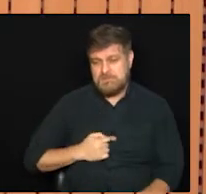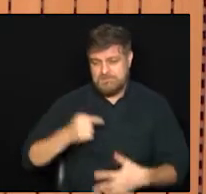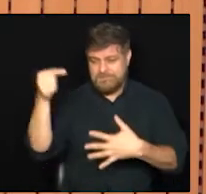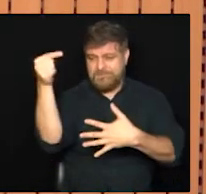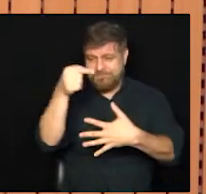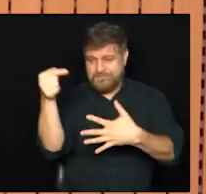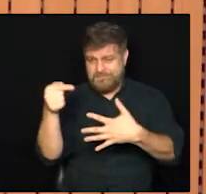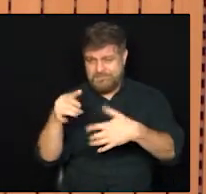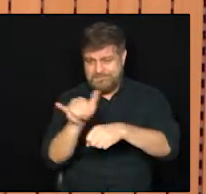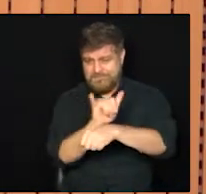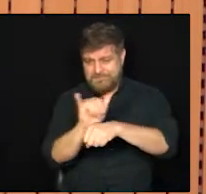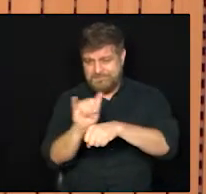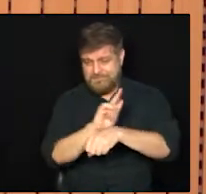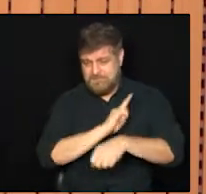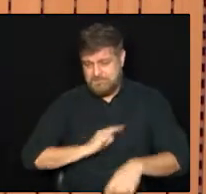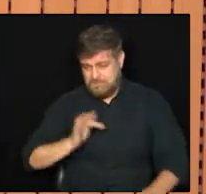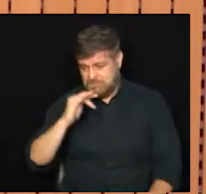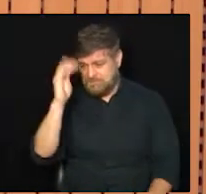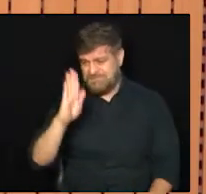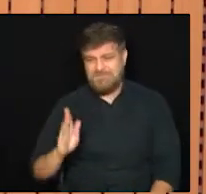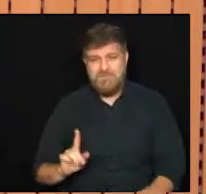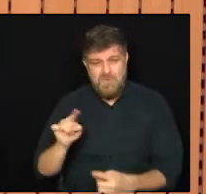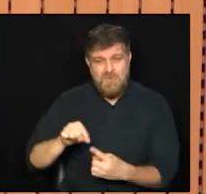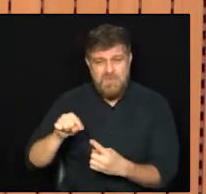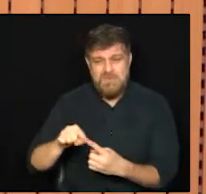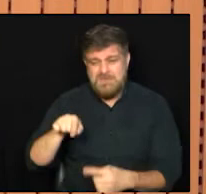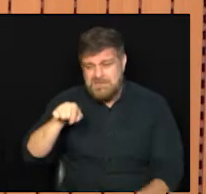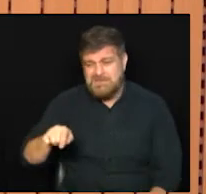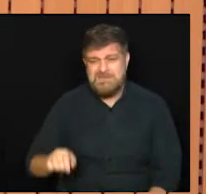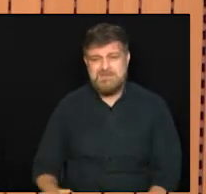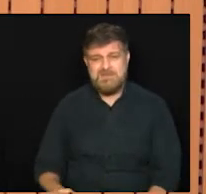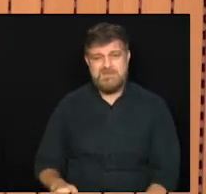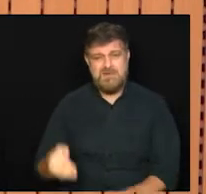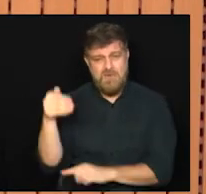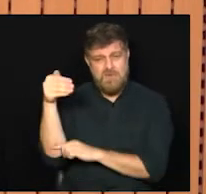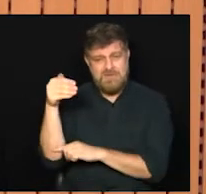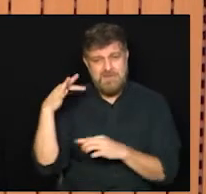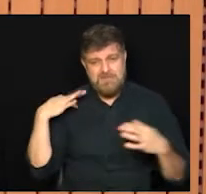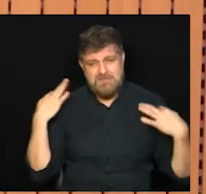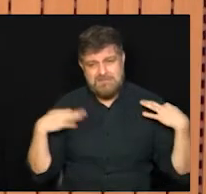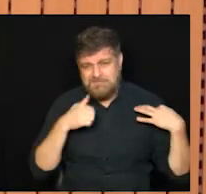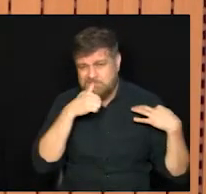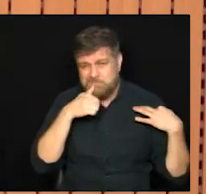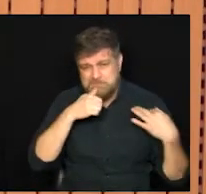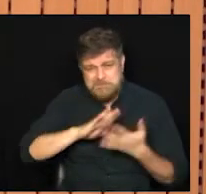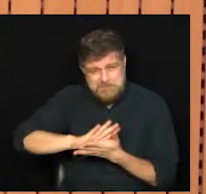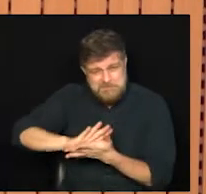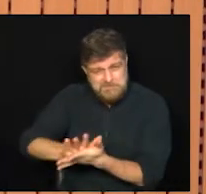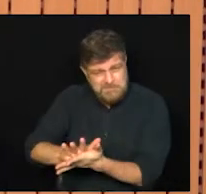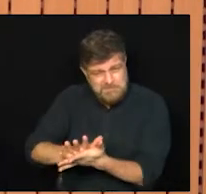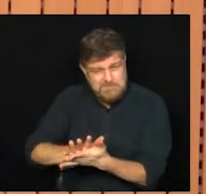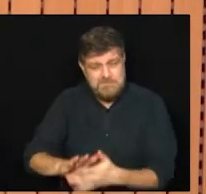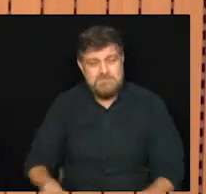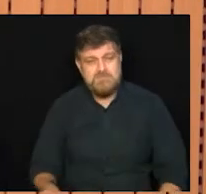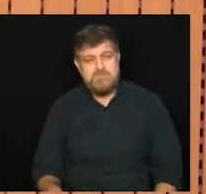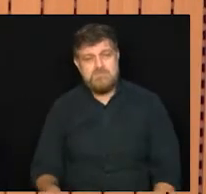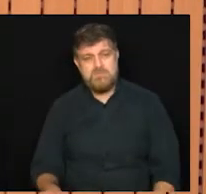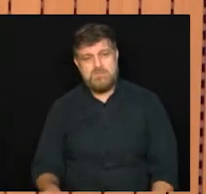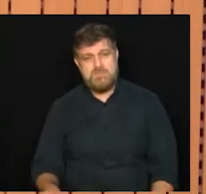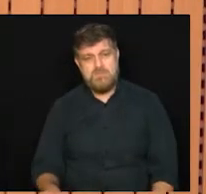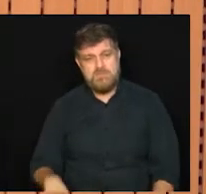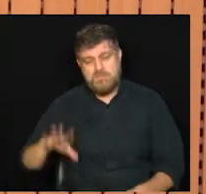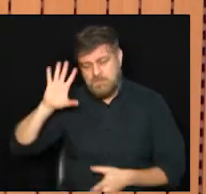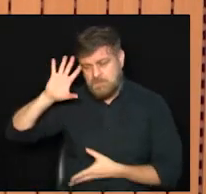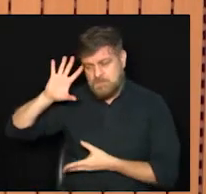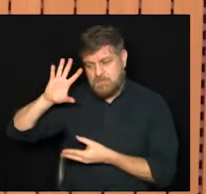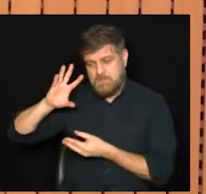medidas para não sacrificar ainda mais o setor, né? Em linhas gerais, era isso que